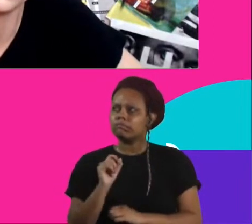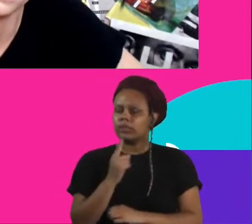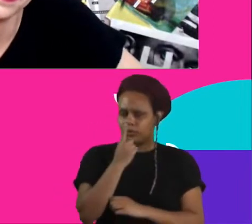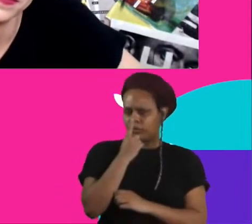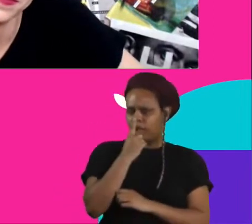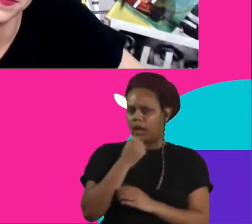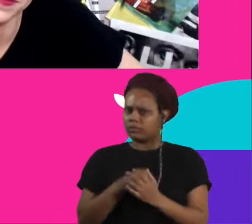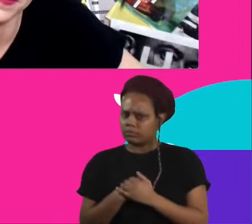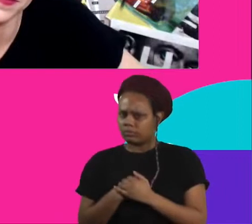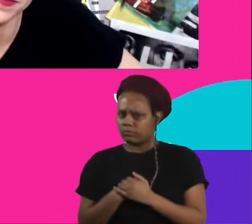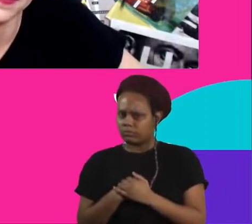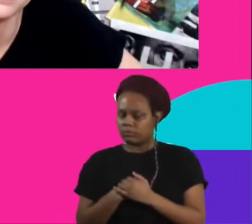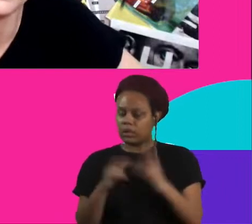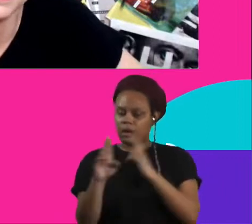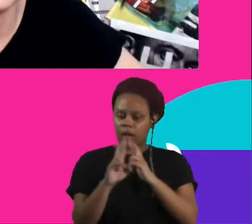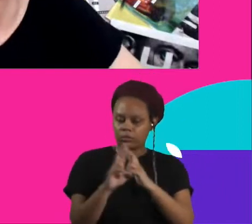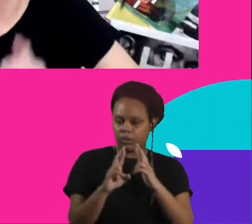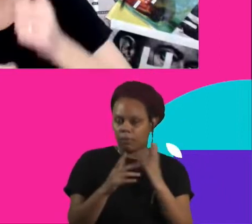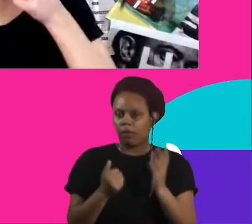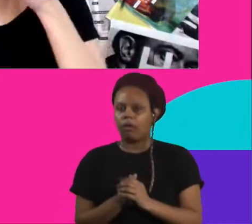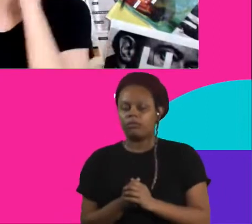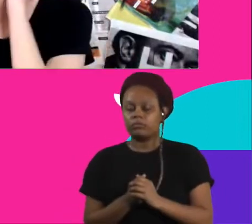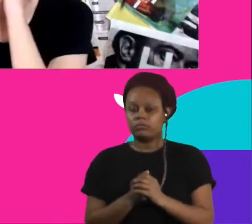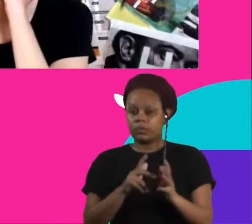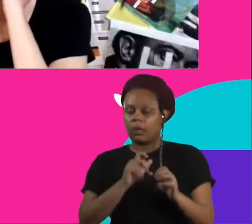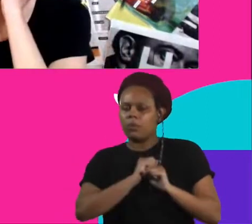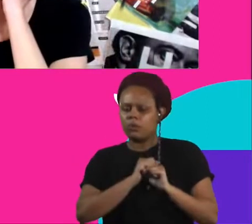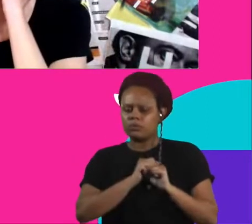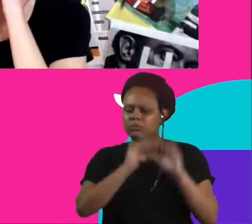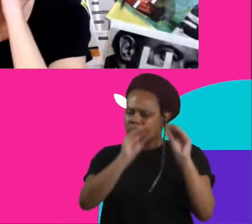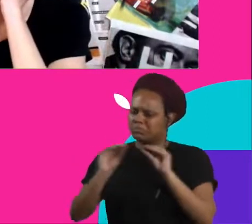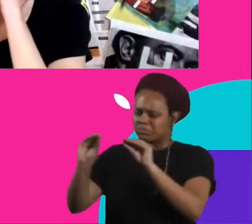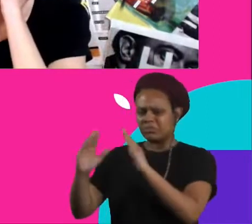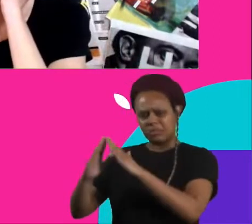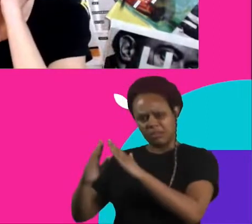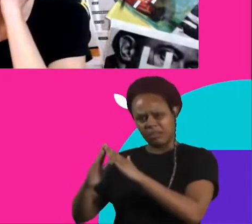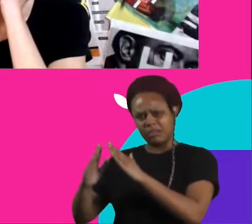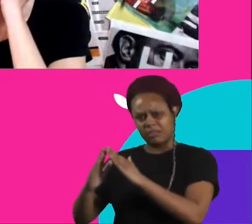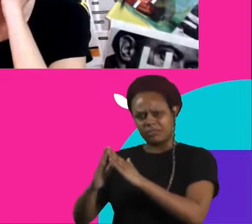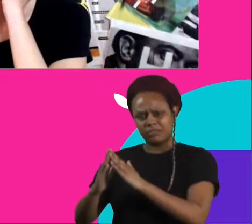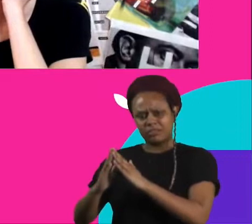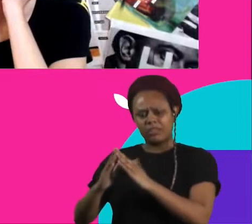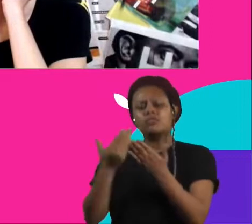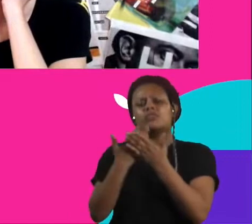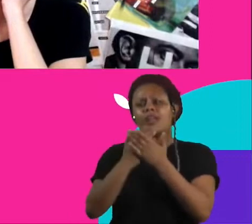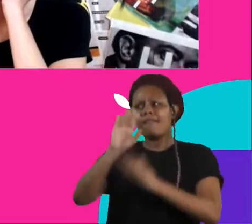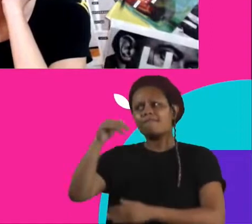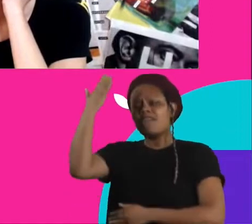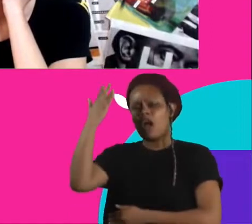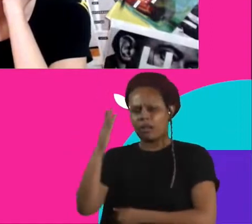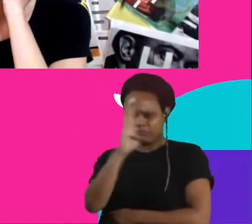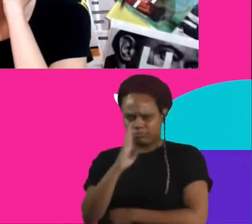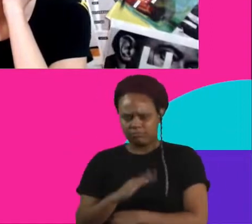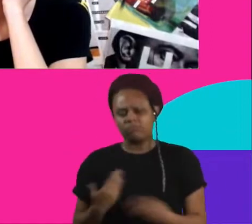num relacionamento pessoal, amoroso, mudar de residência, estudar fora do Brasil? Tomada de decisão é um termo super